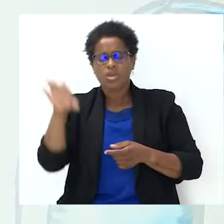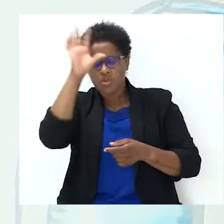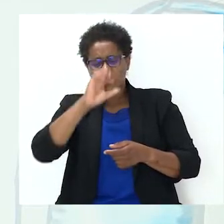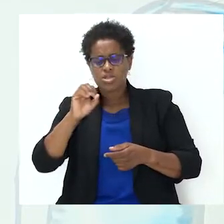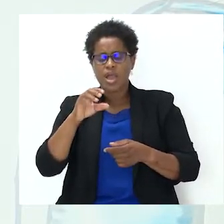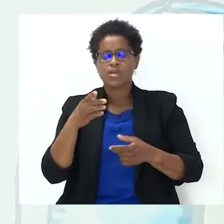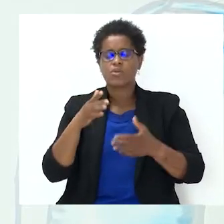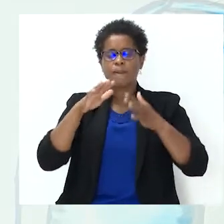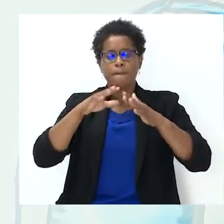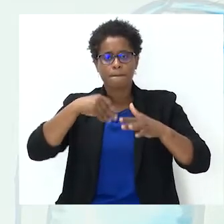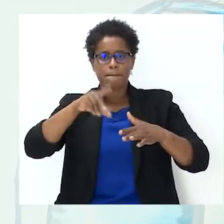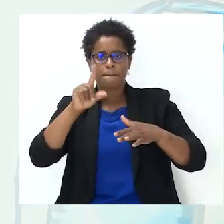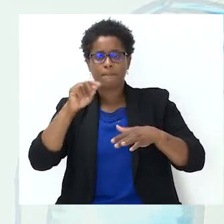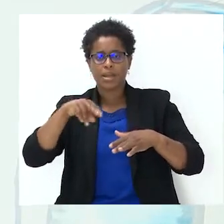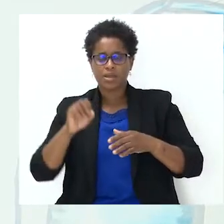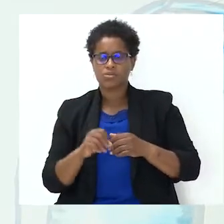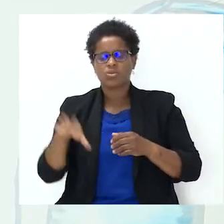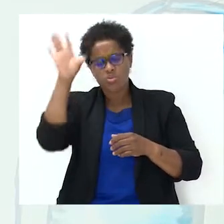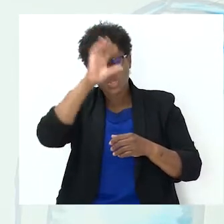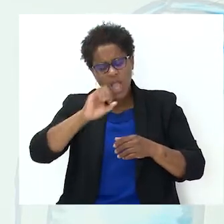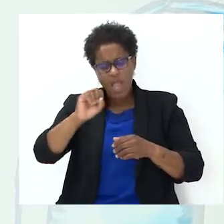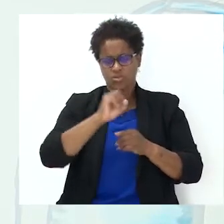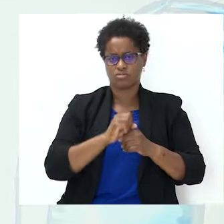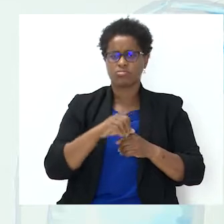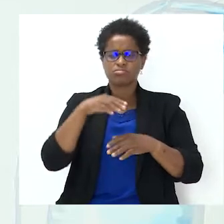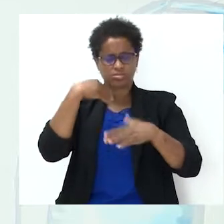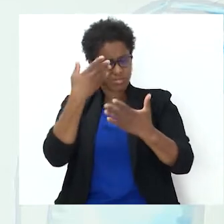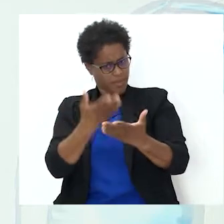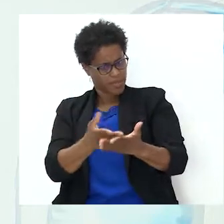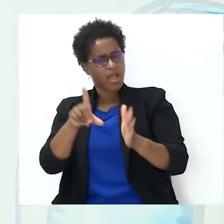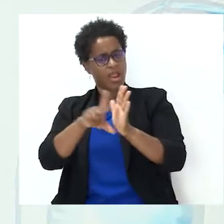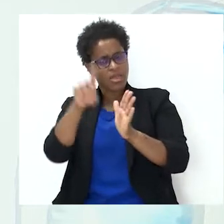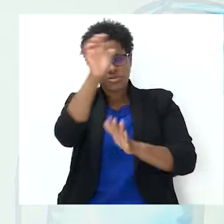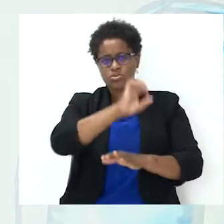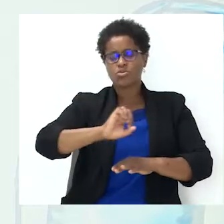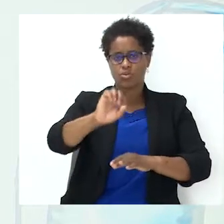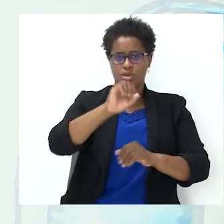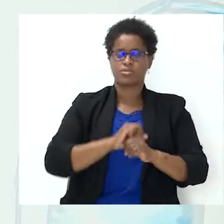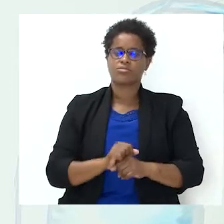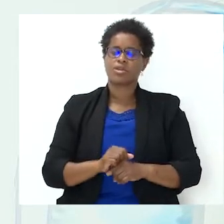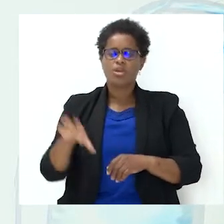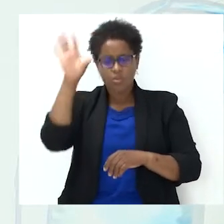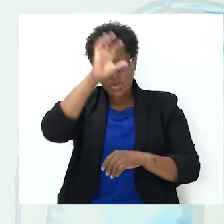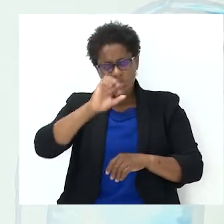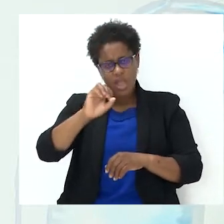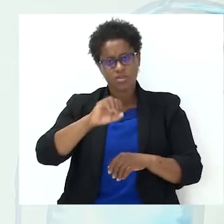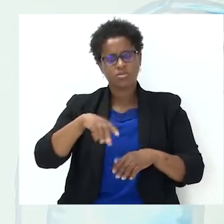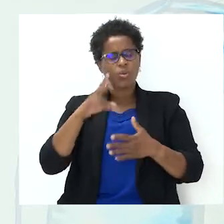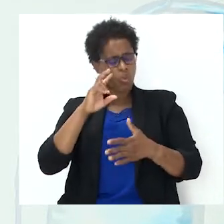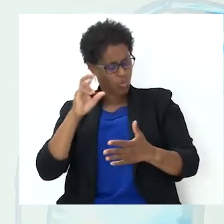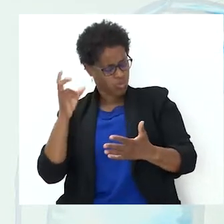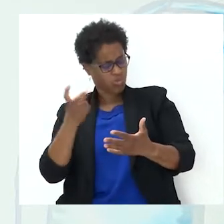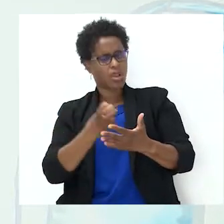Estado pleno, é um Estado que determina as suas próprias leis. É um Estado